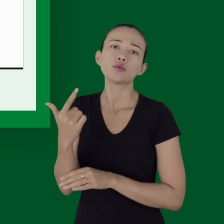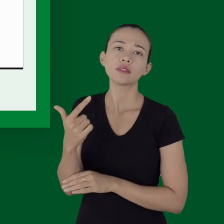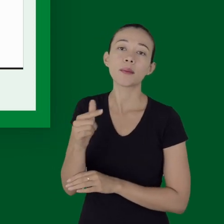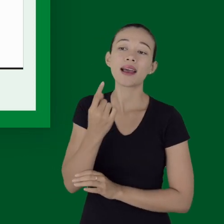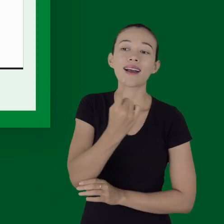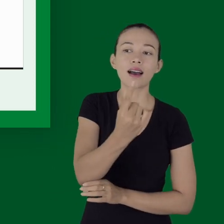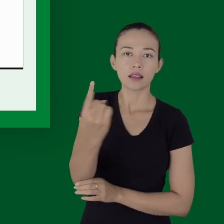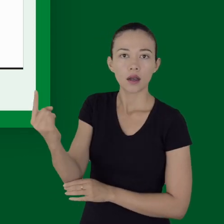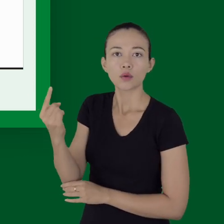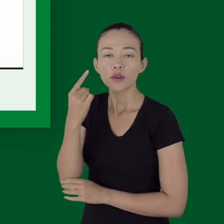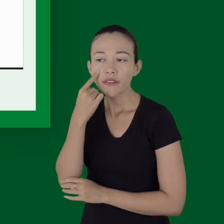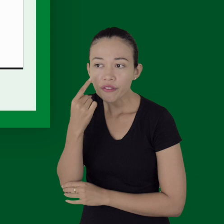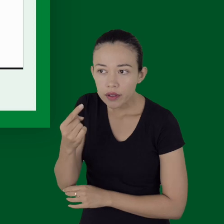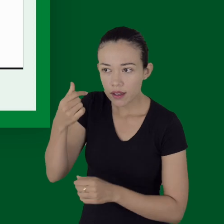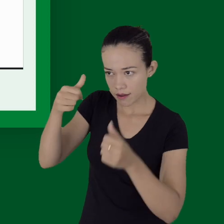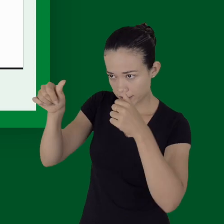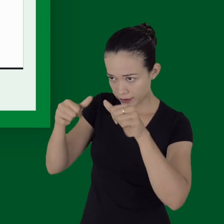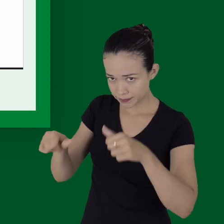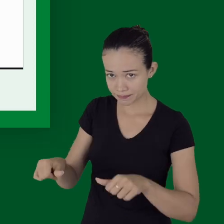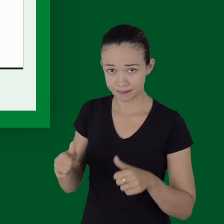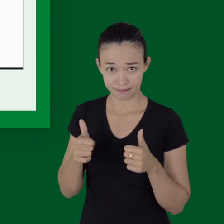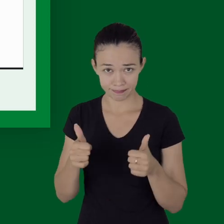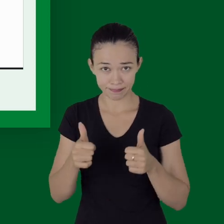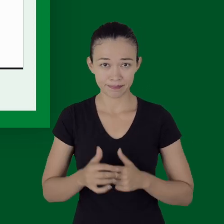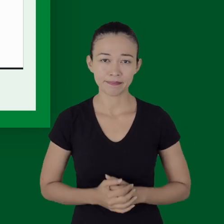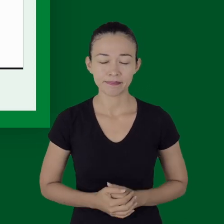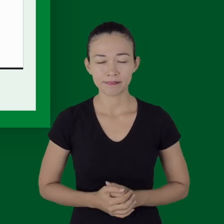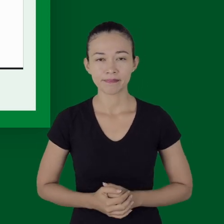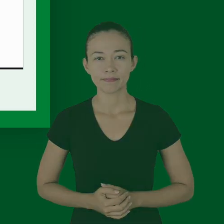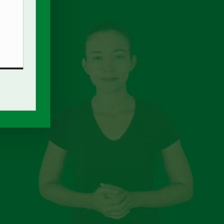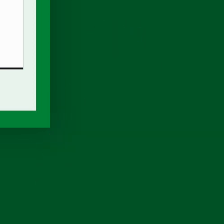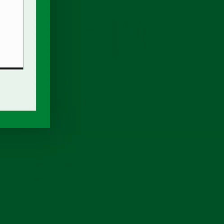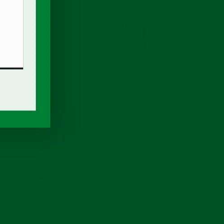consideração cada caso de maneira individual.